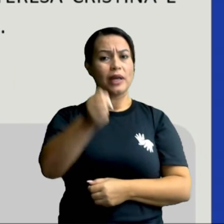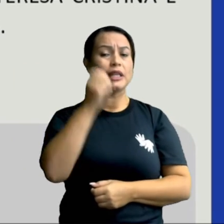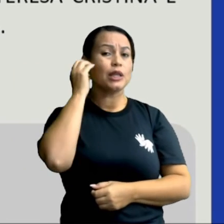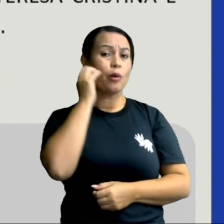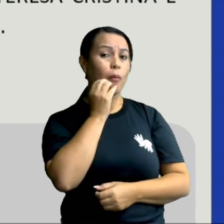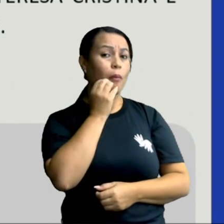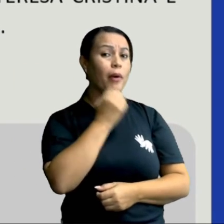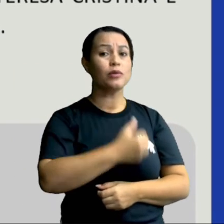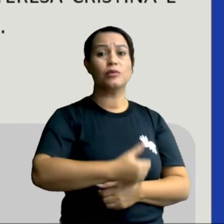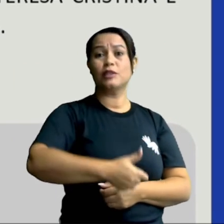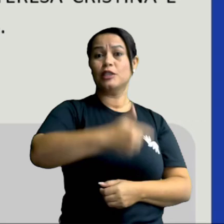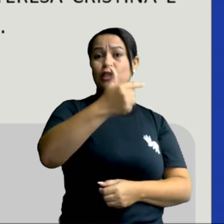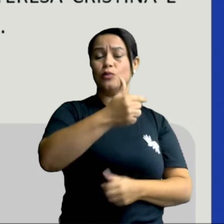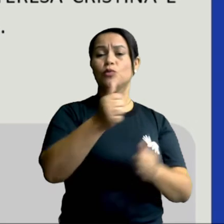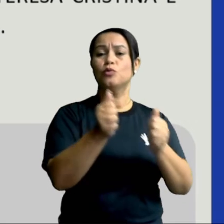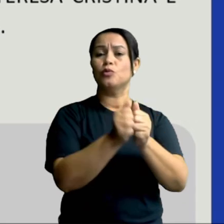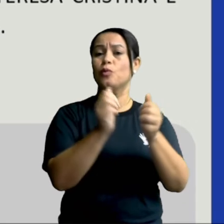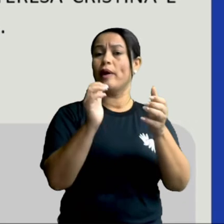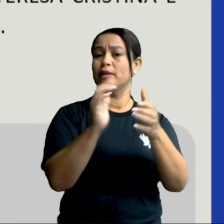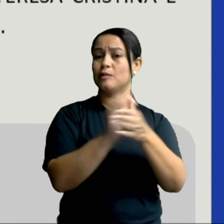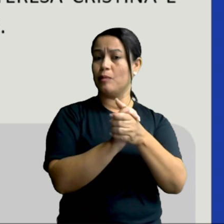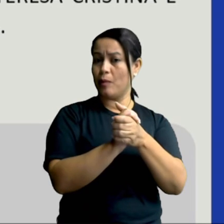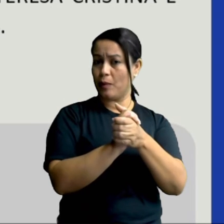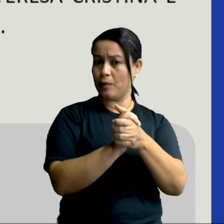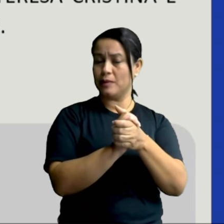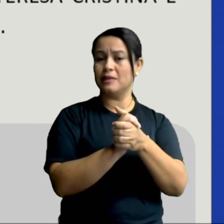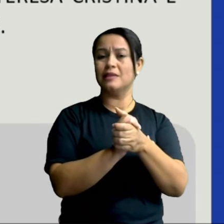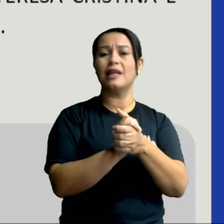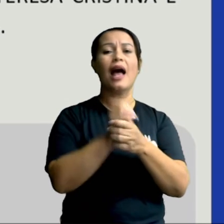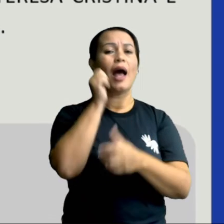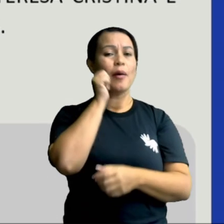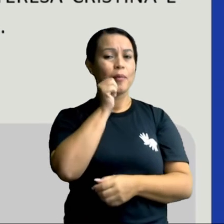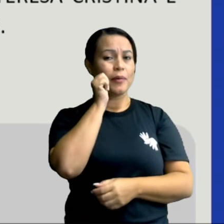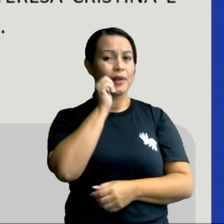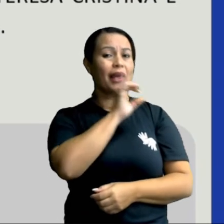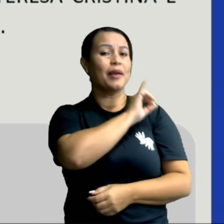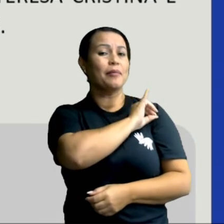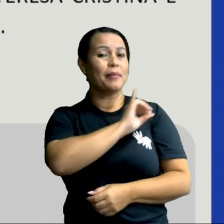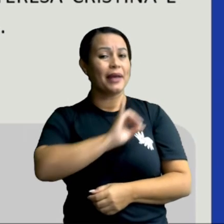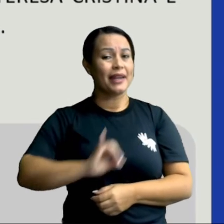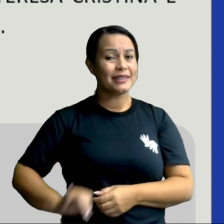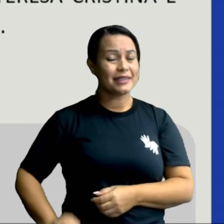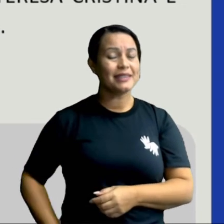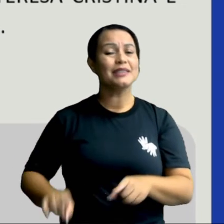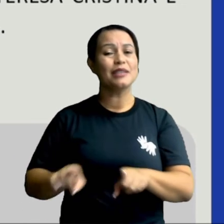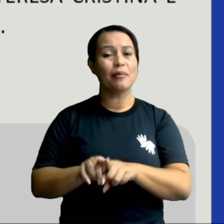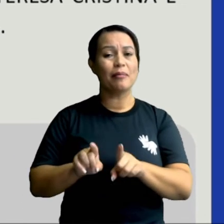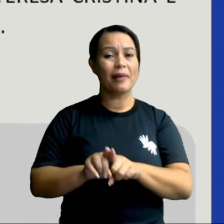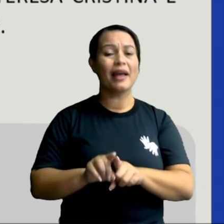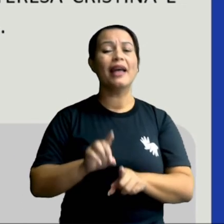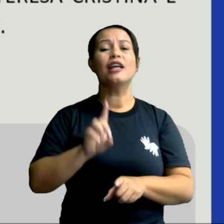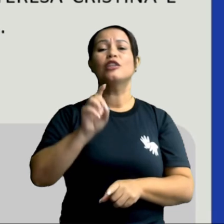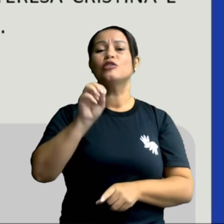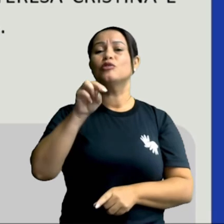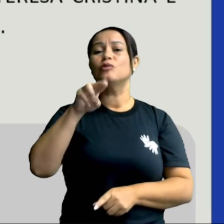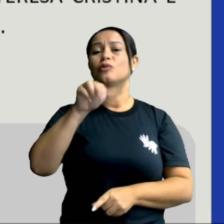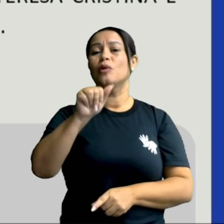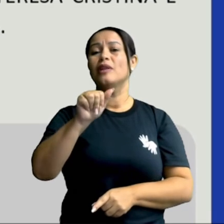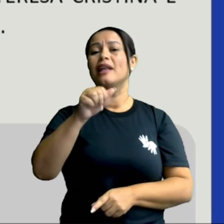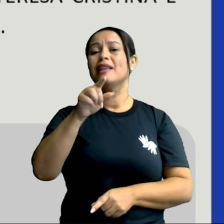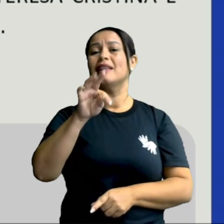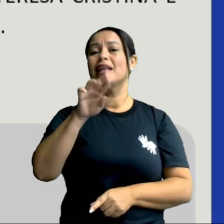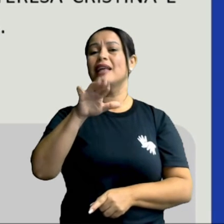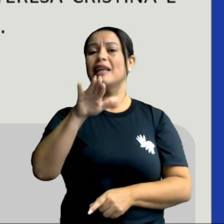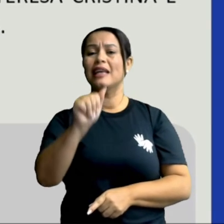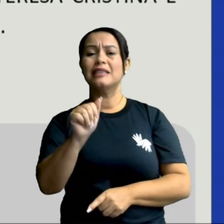II, sua esposa, a imperatriz Dona Teresa Cristina, e alguns artesãos, né? Que aí